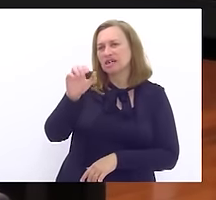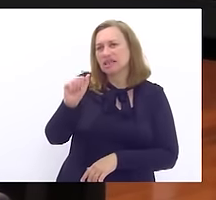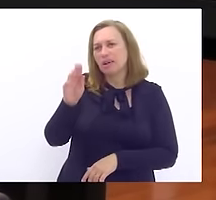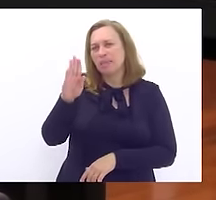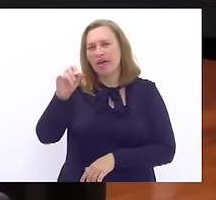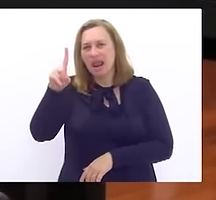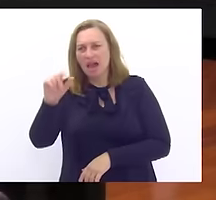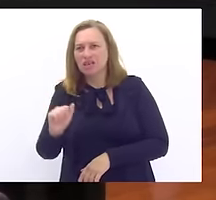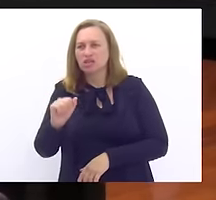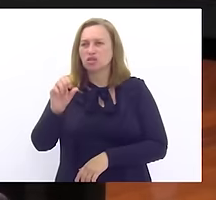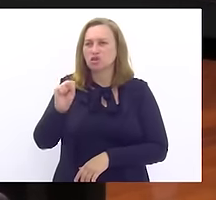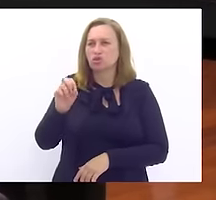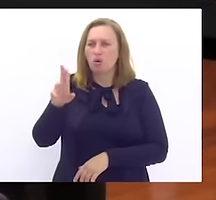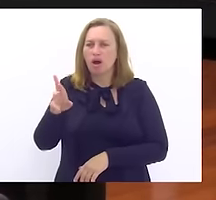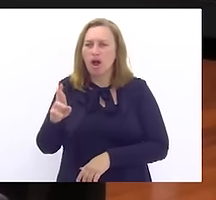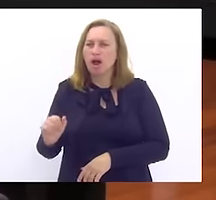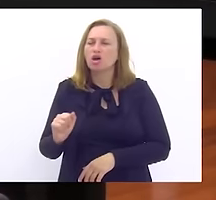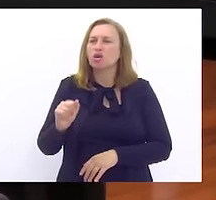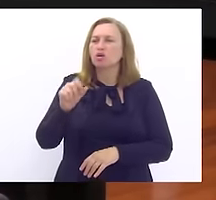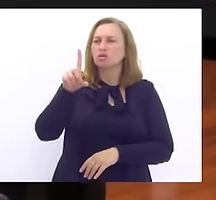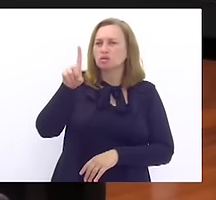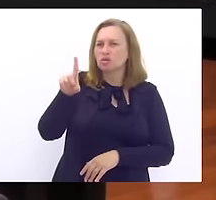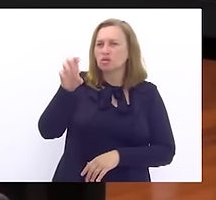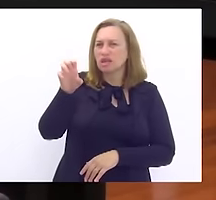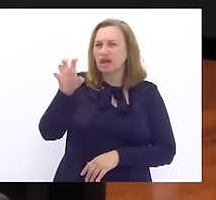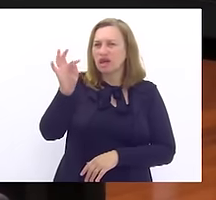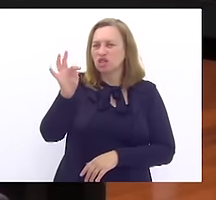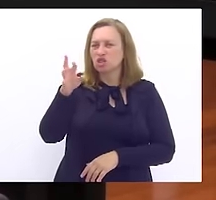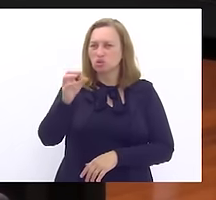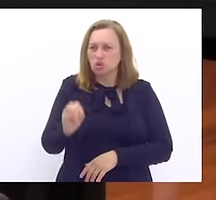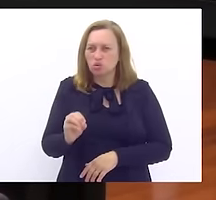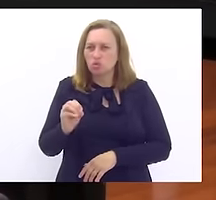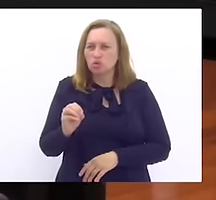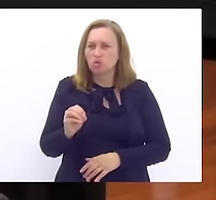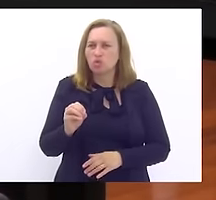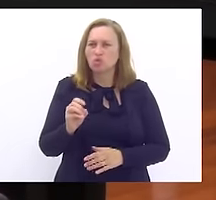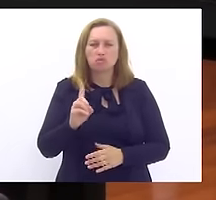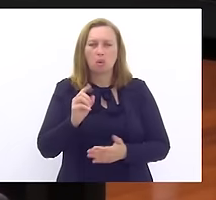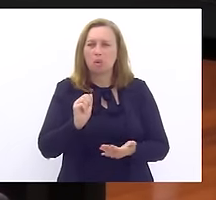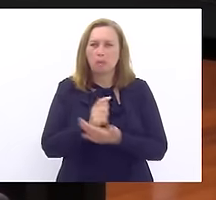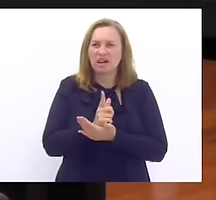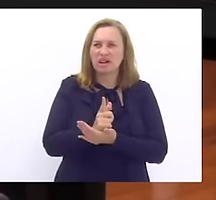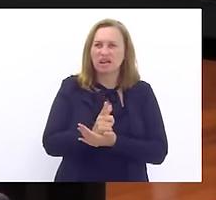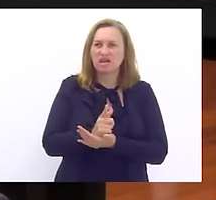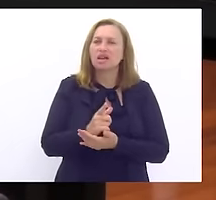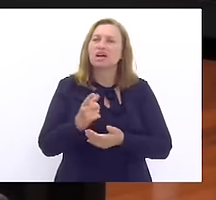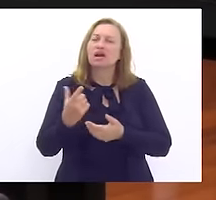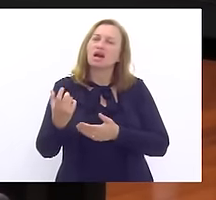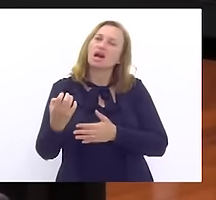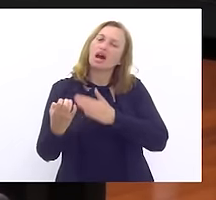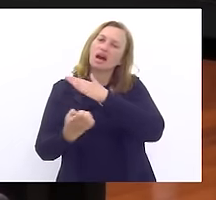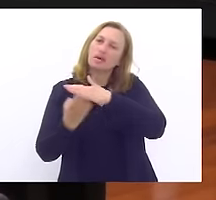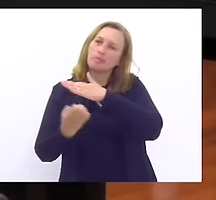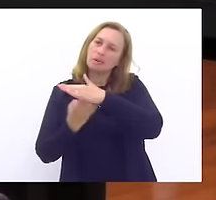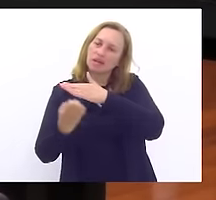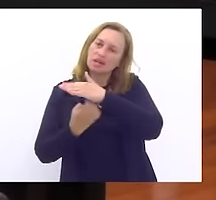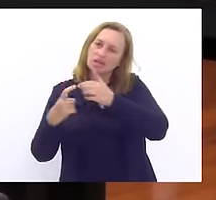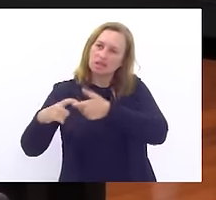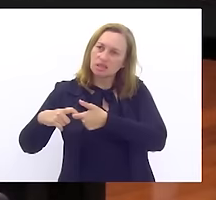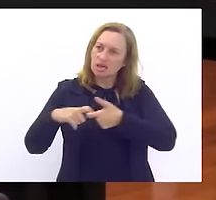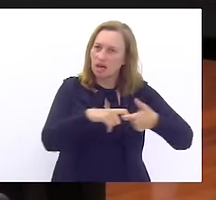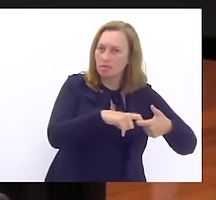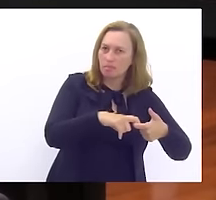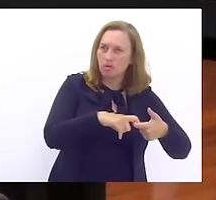esses valores de valores são esses valores de contrato Deputado é um valor estimativo a empresa rebocar pode ir para uma operação e